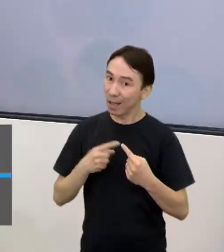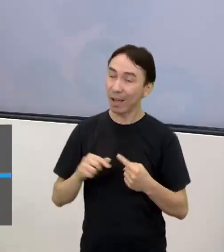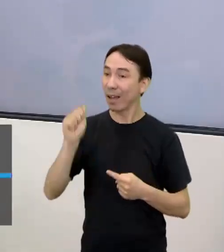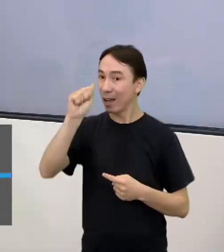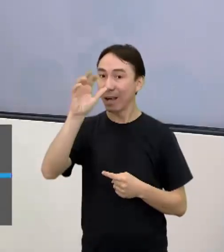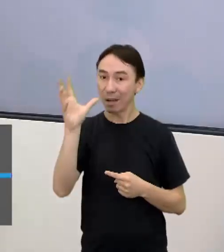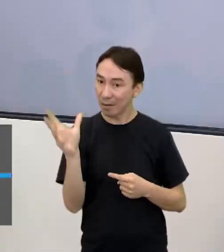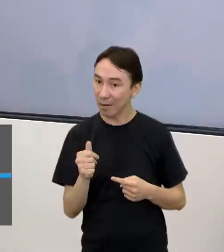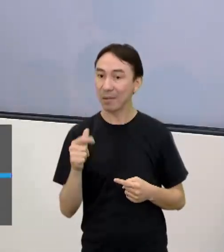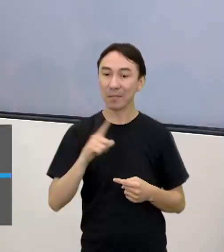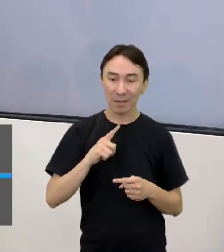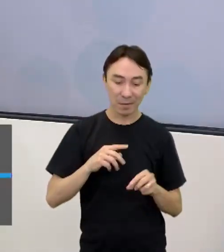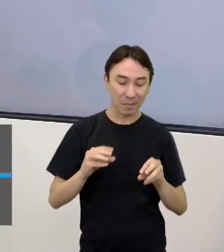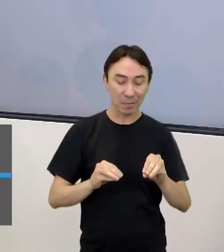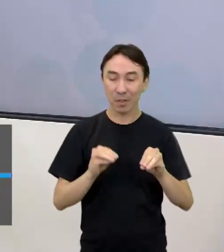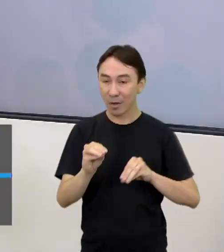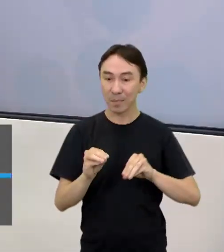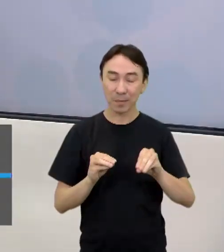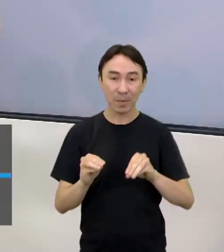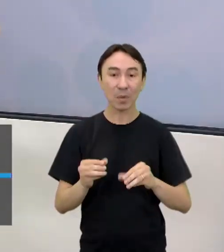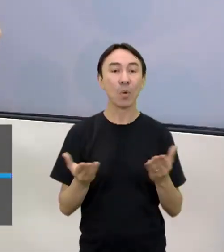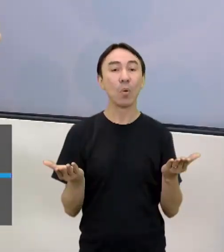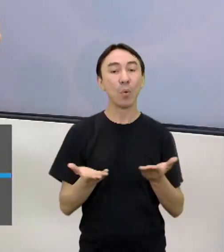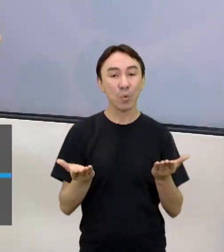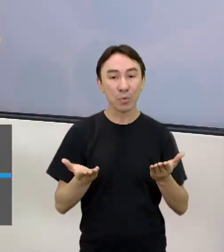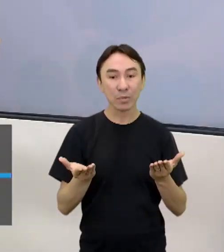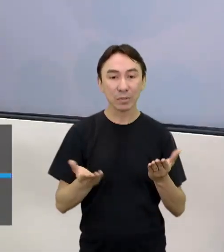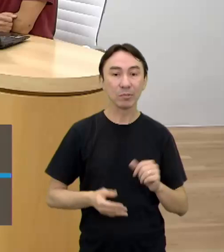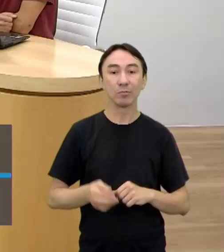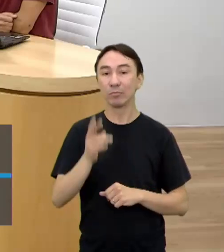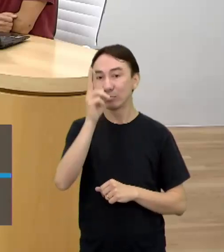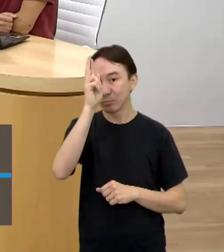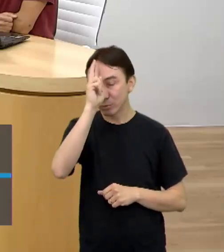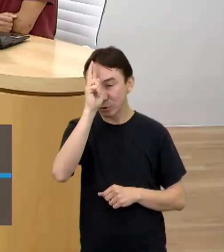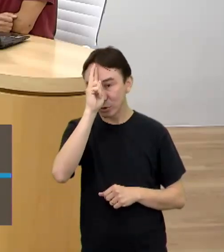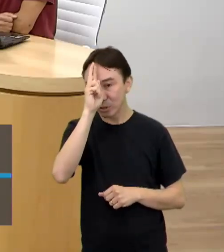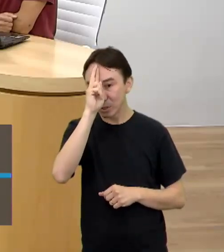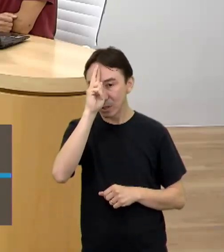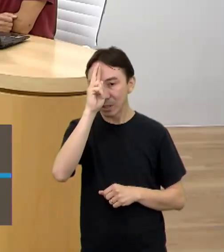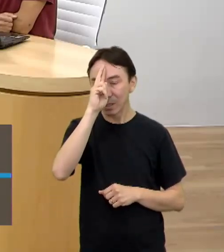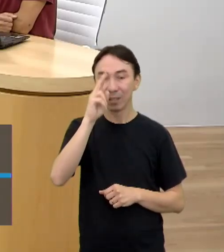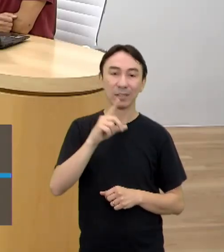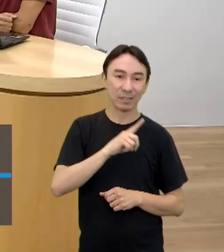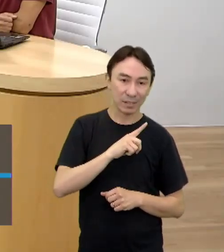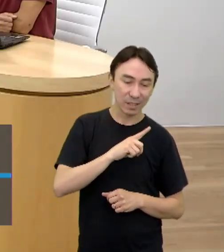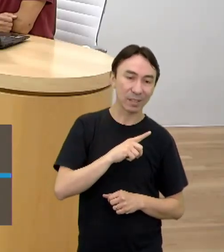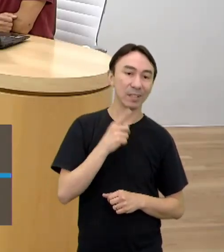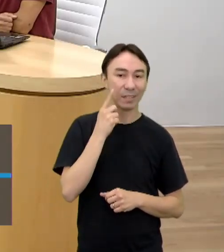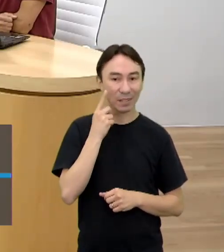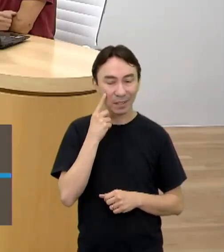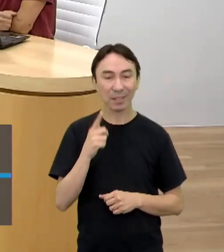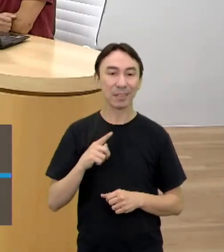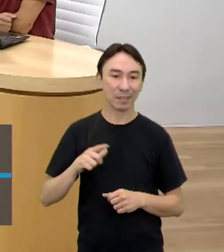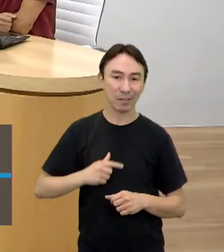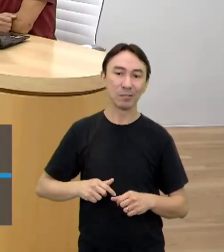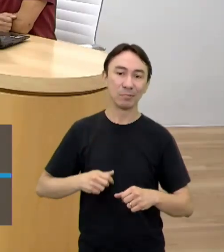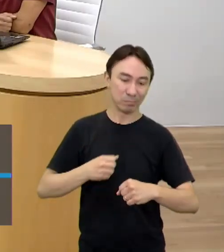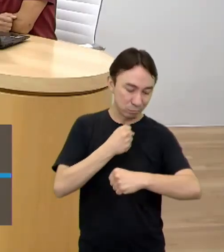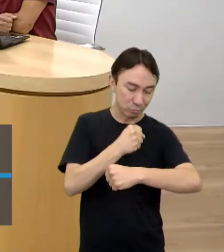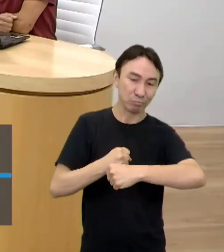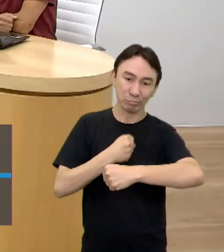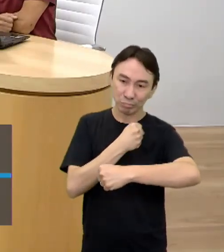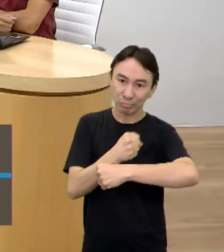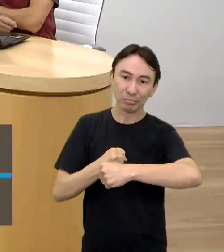E hoje, ao meio-dia é hora do almoço, né? Sim. E na hora do almoço, normalmente, o Mauro Farias vai cozinhar pra gente, vai fazer